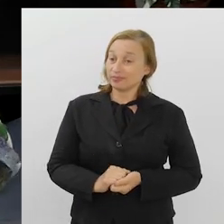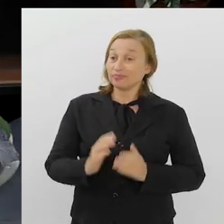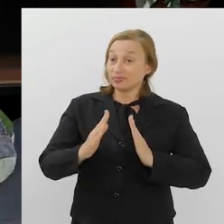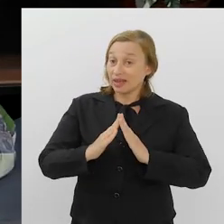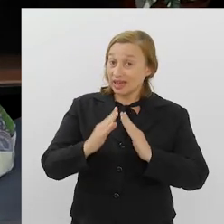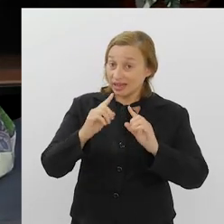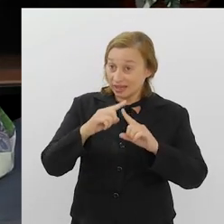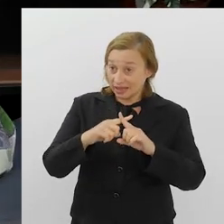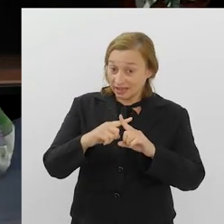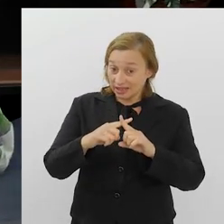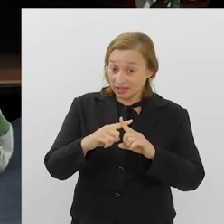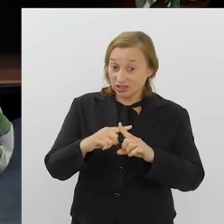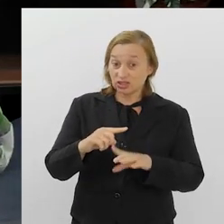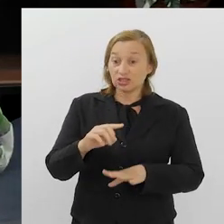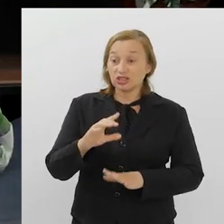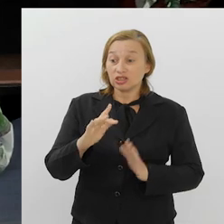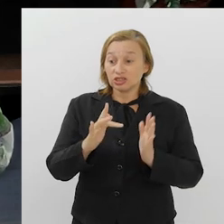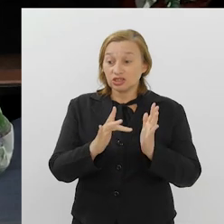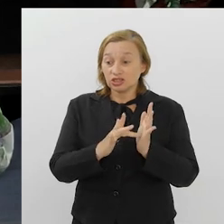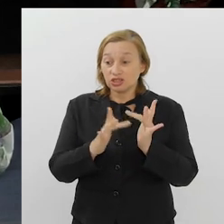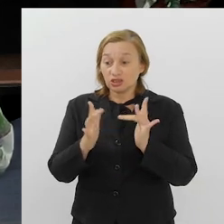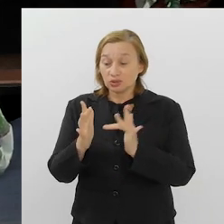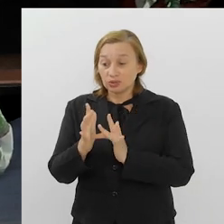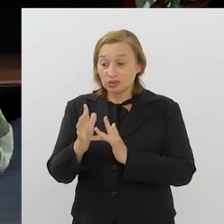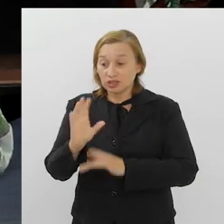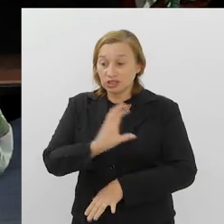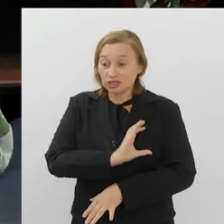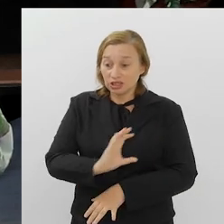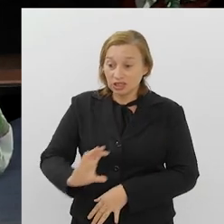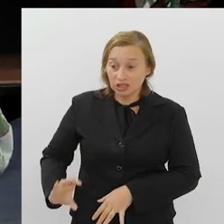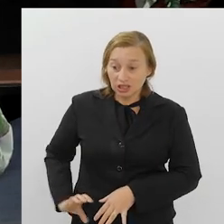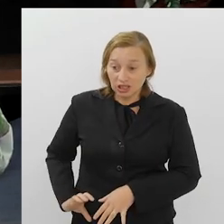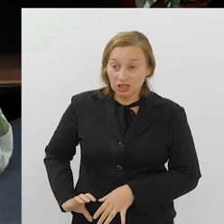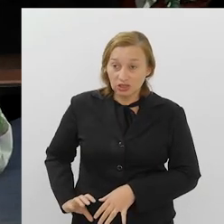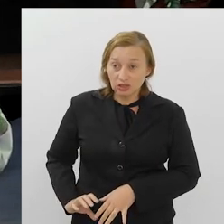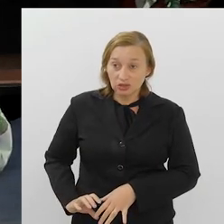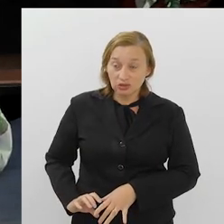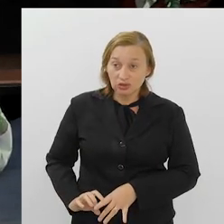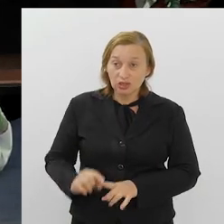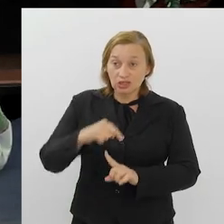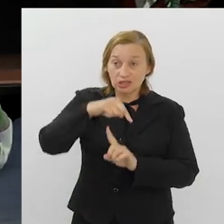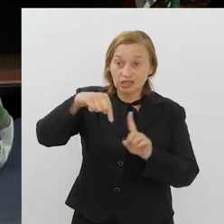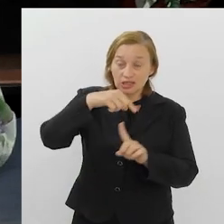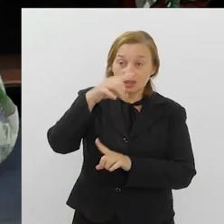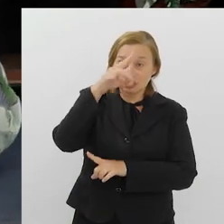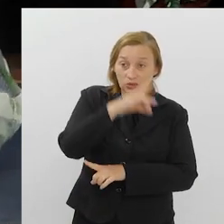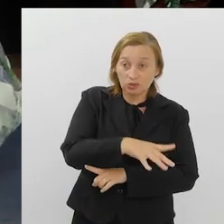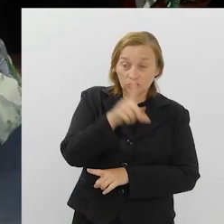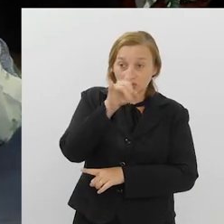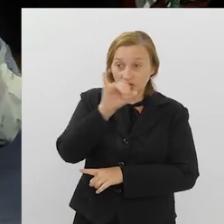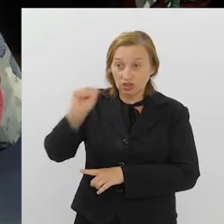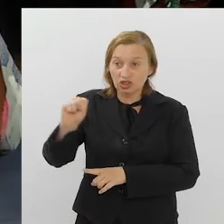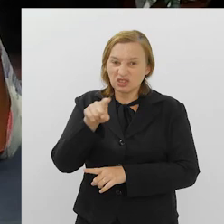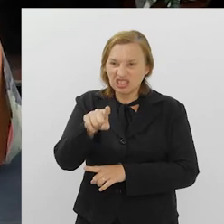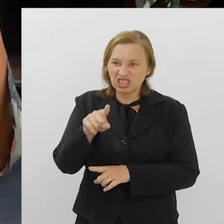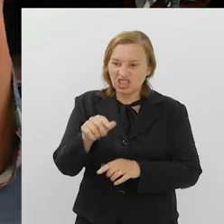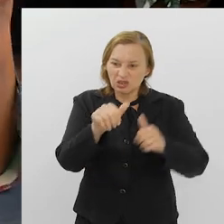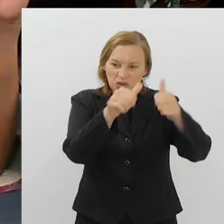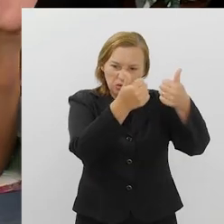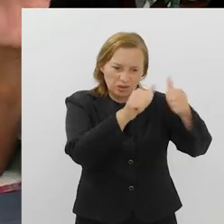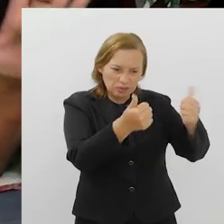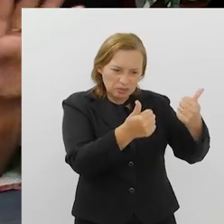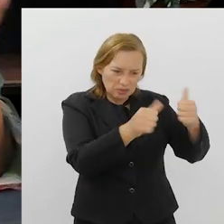estand da da igreja de Jesus Cristo Santo dos últimos dias vocês TM uma imagem vocês